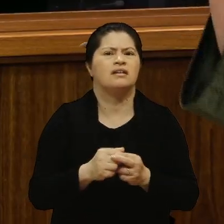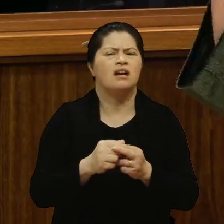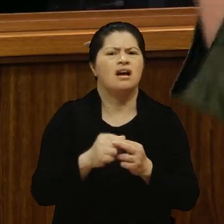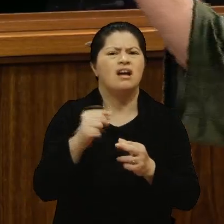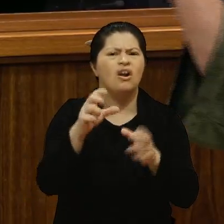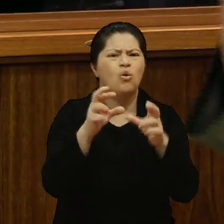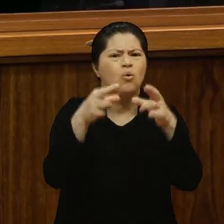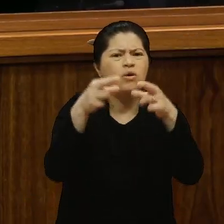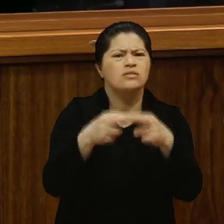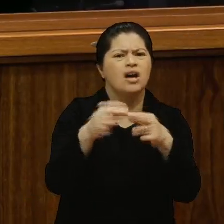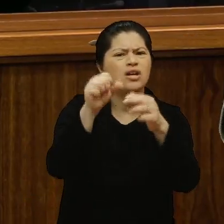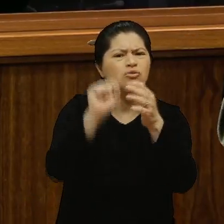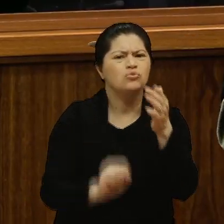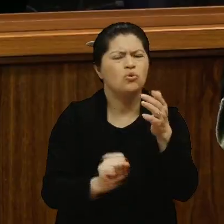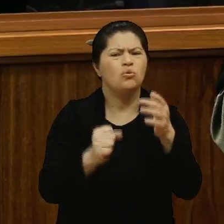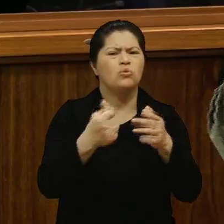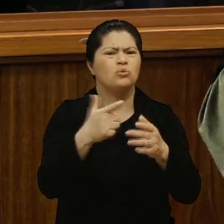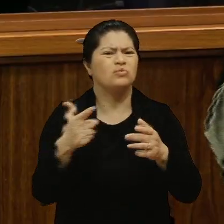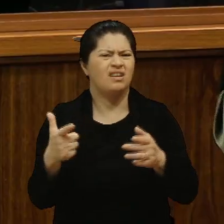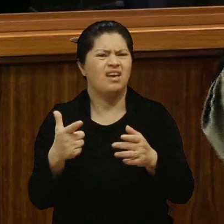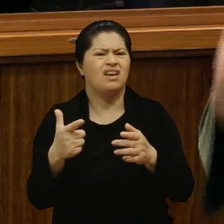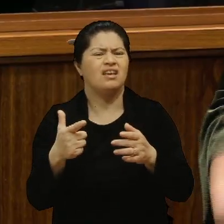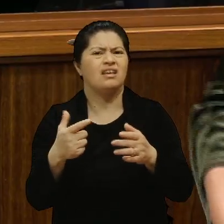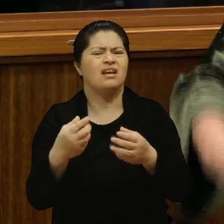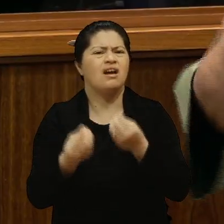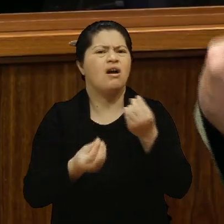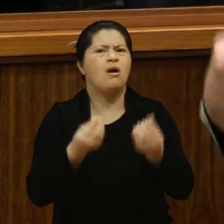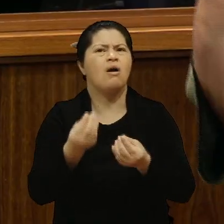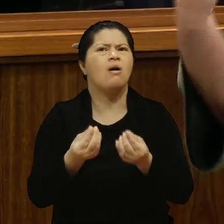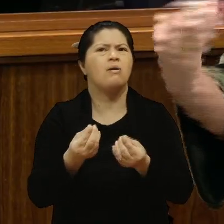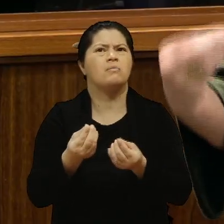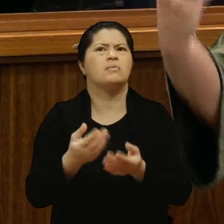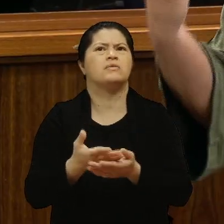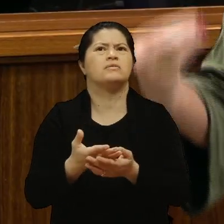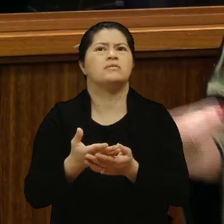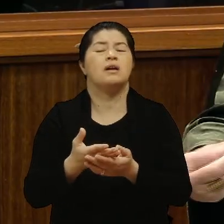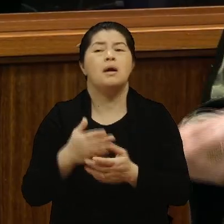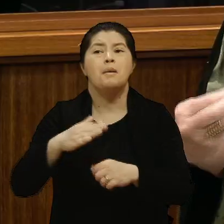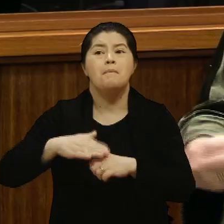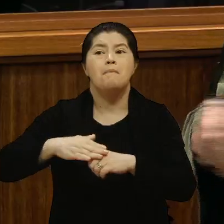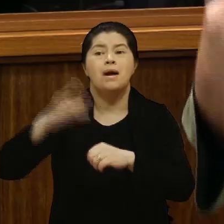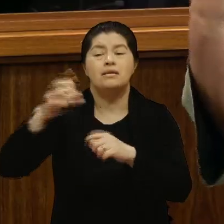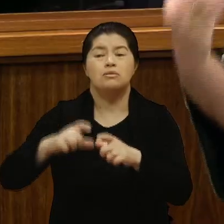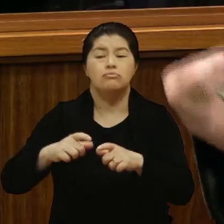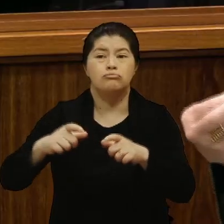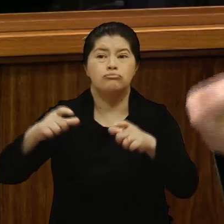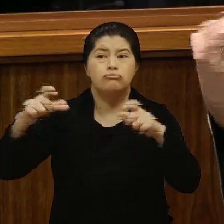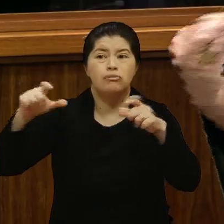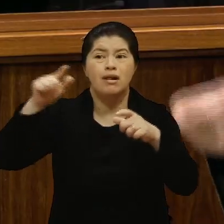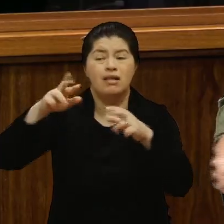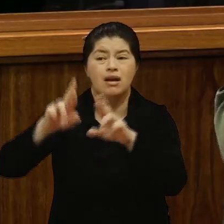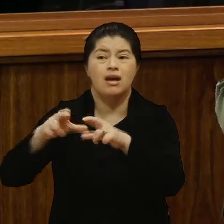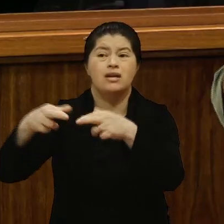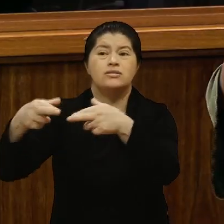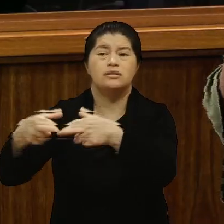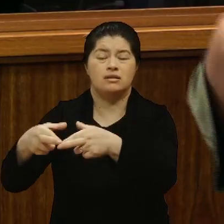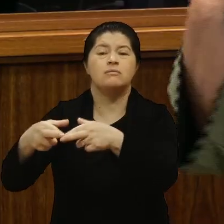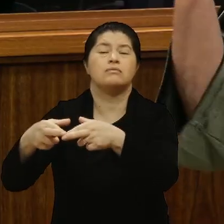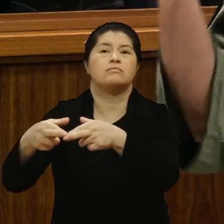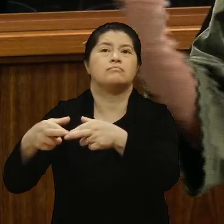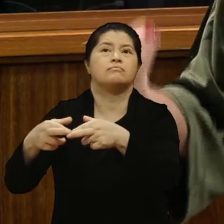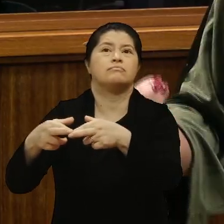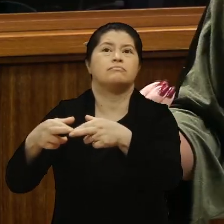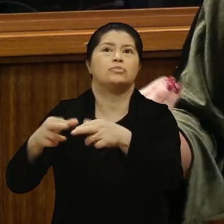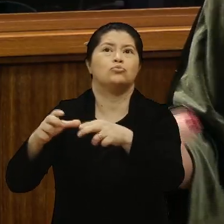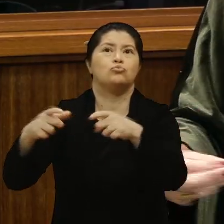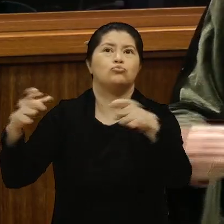ter demanda para UBS? Gente, é uma das que mais tem crescido, é aquela região, especialmente por